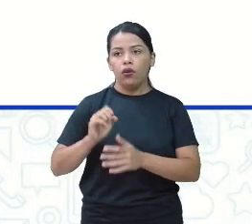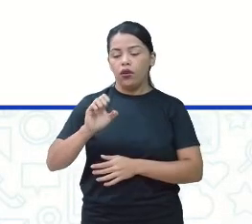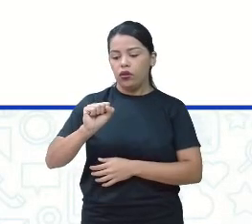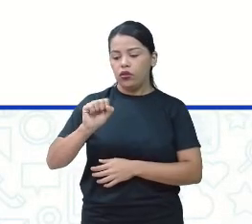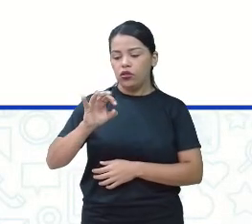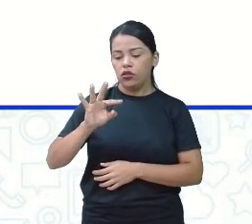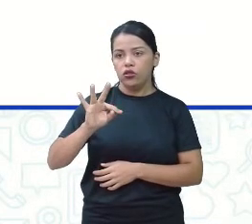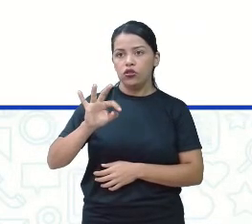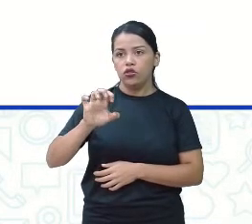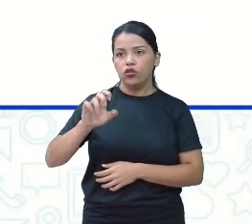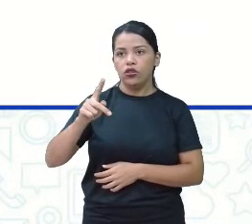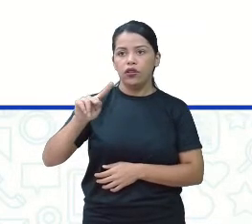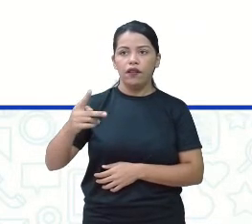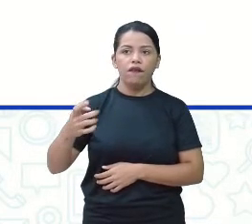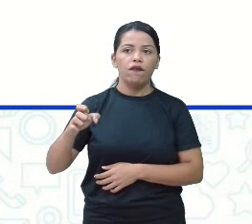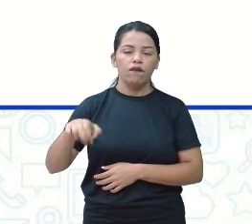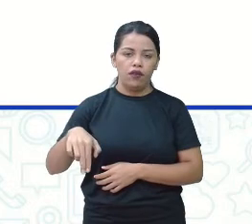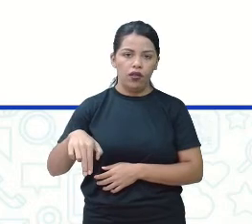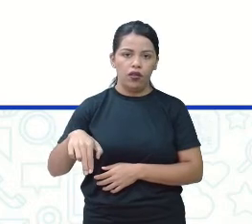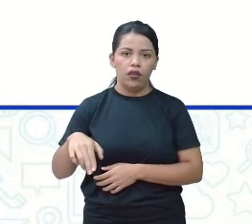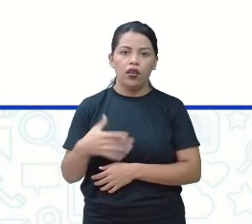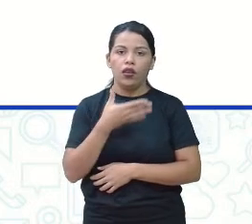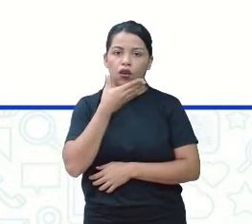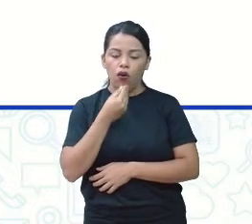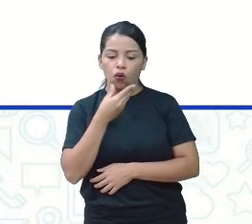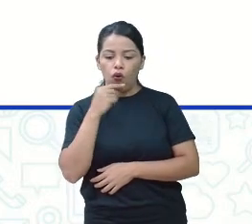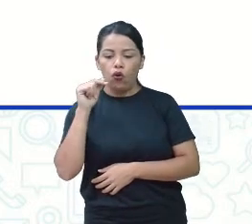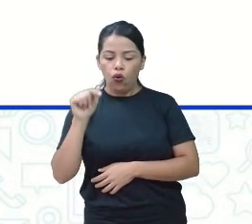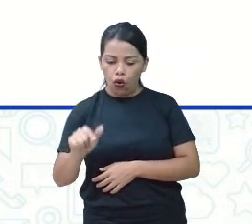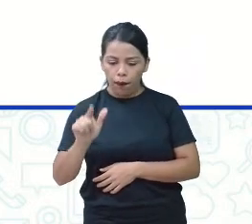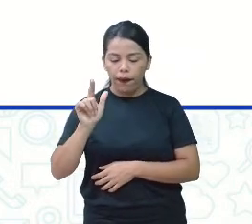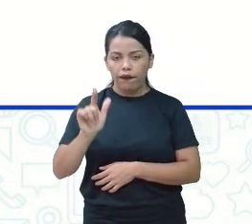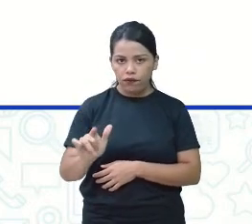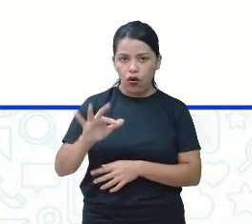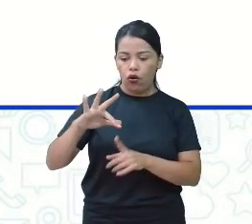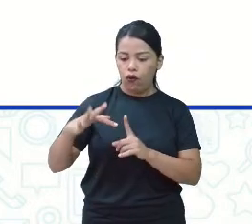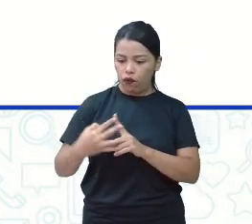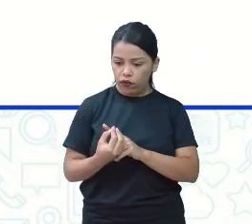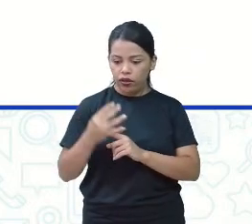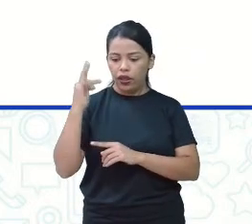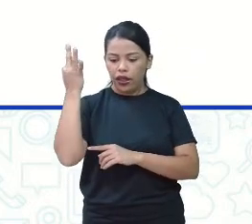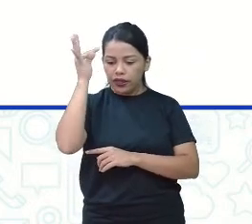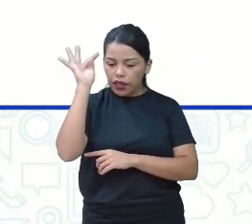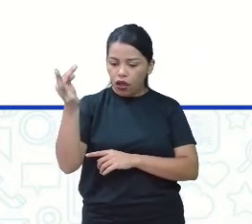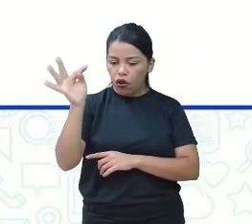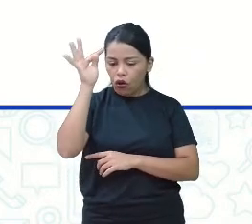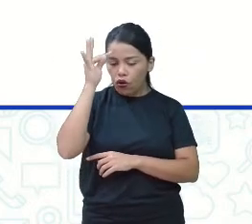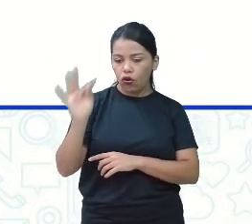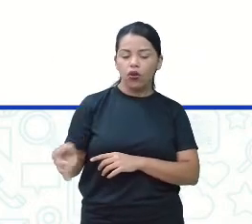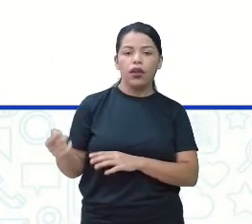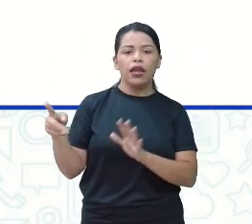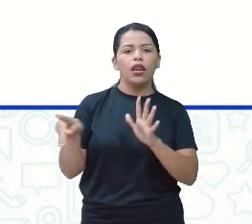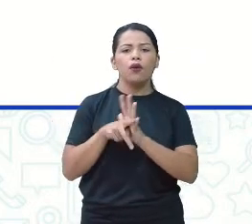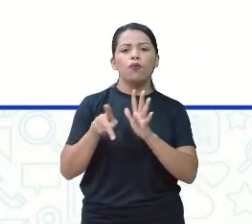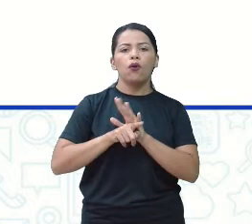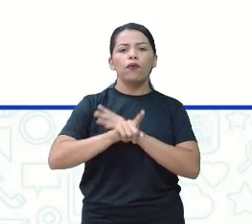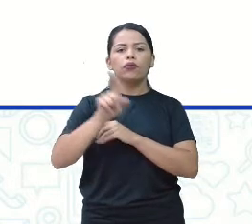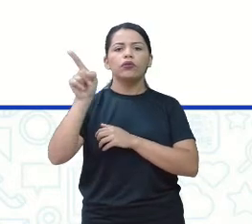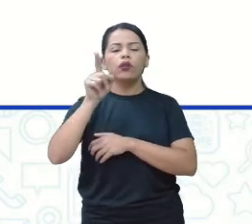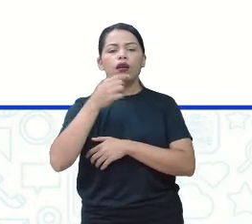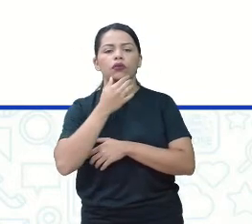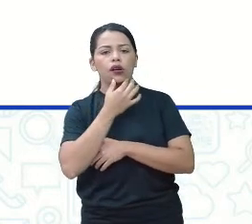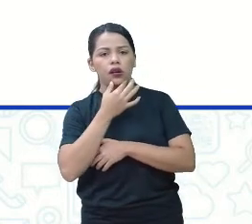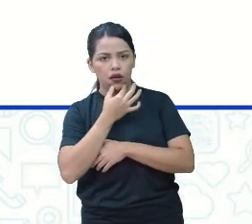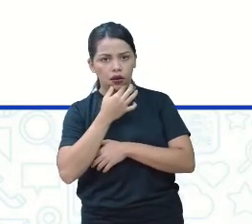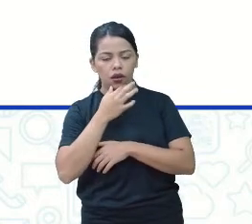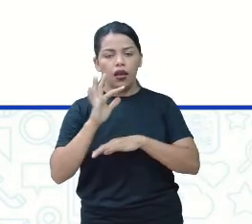gente, um físico teórico e cosmólogo, ele é britânico, e foi